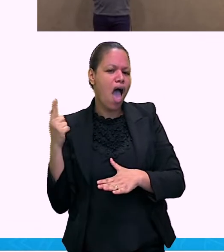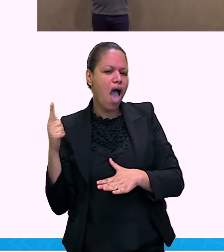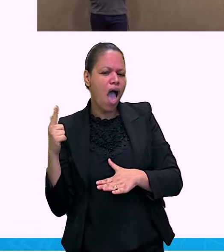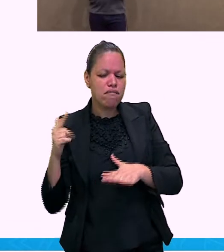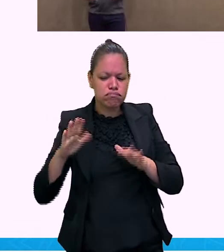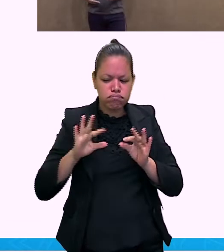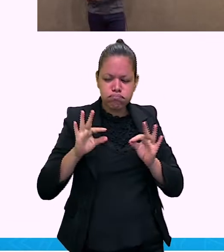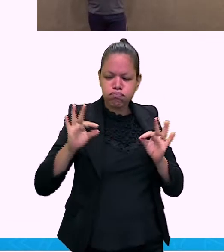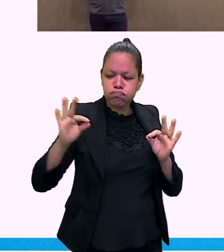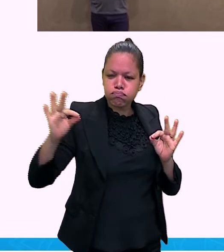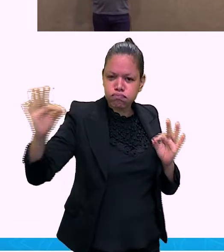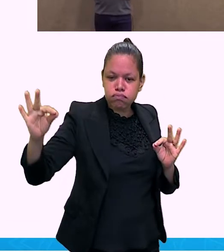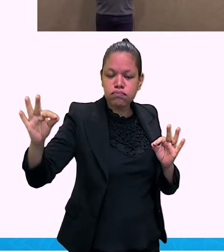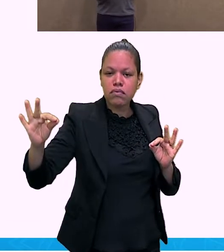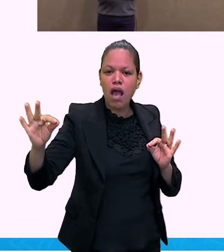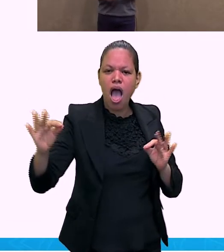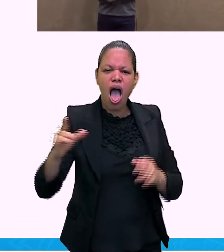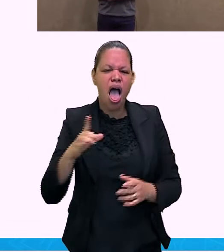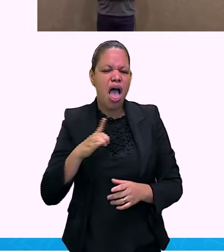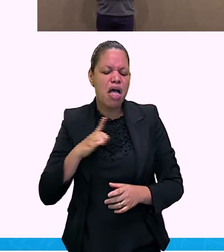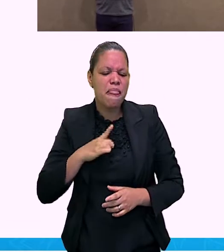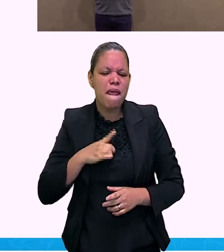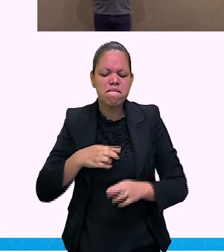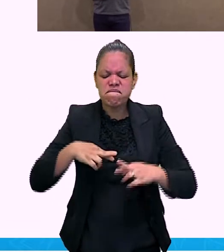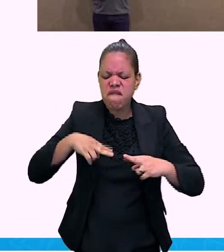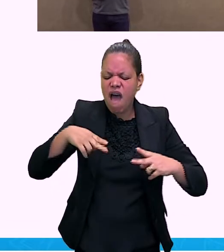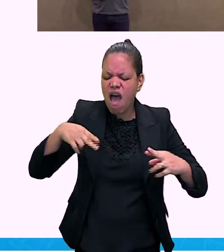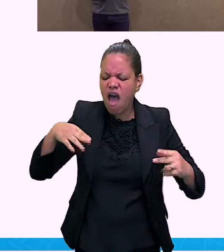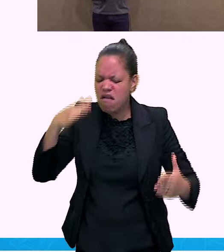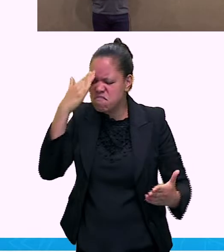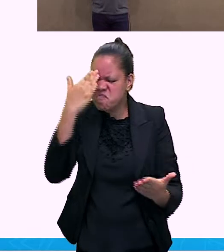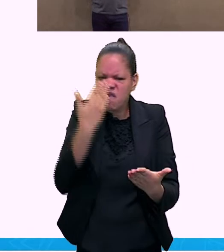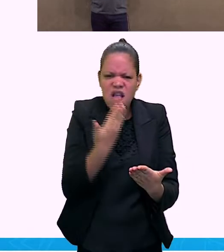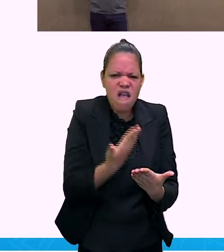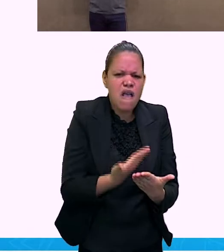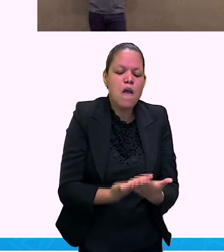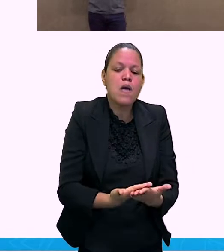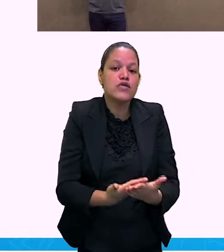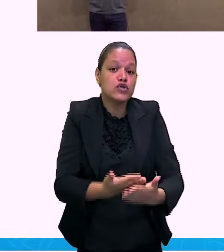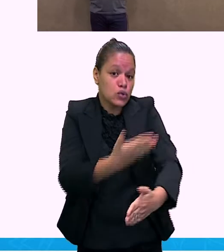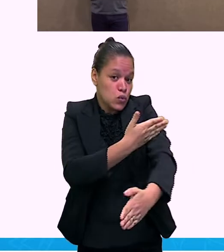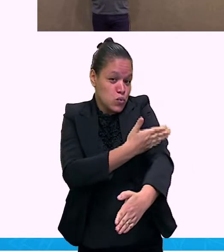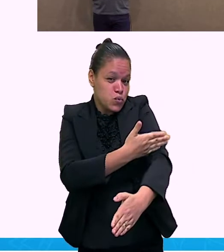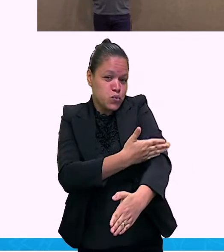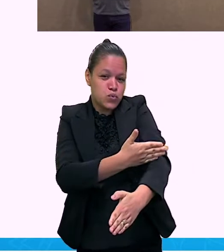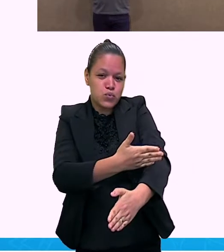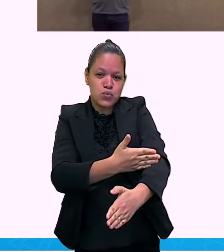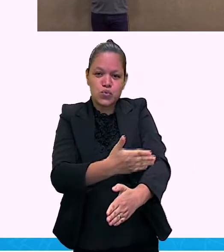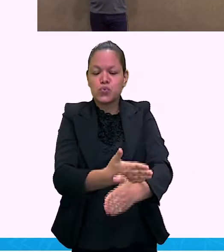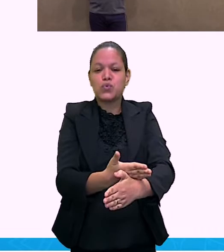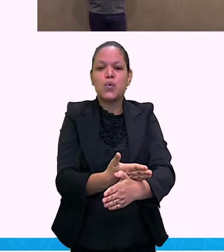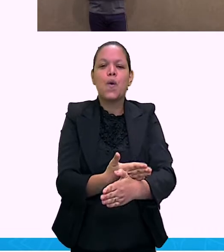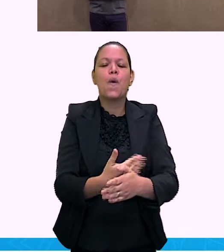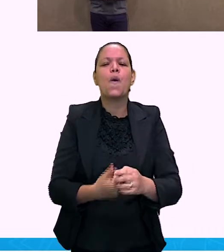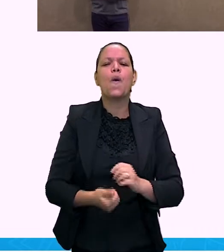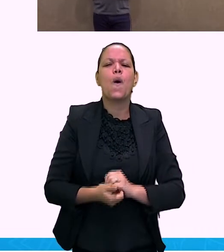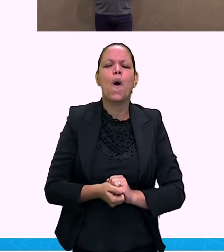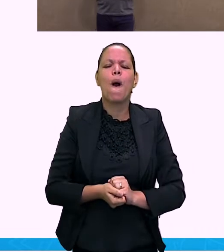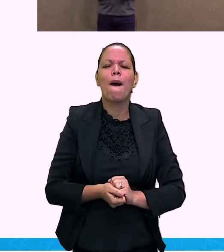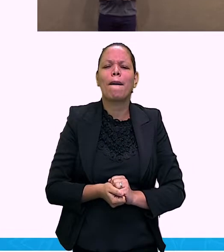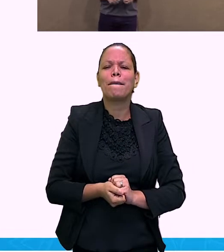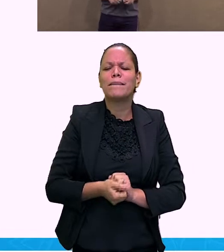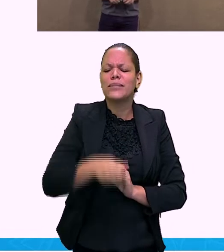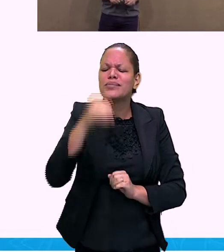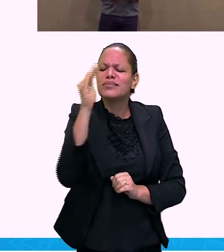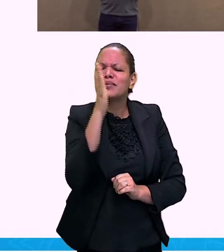pessoas, crenças, miscigenação. Então, nós temos aí um Brasil rico, né, de conhecimentos